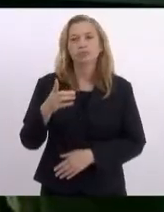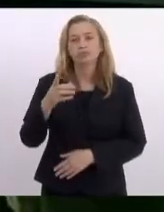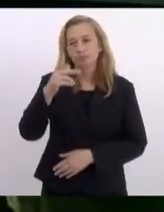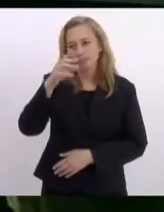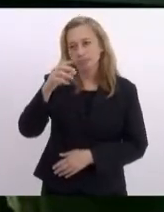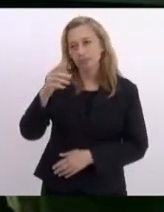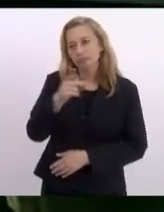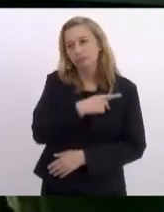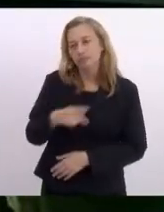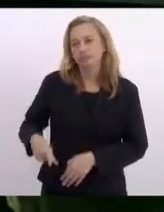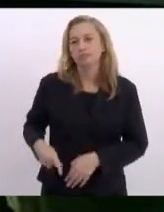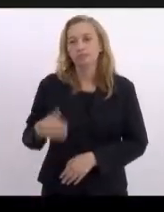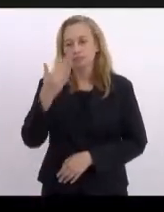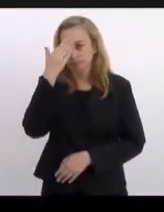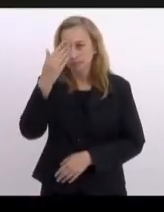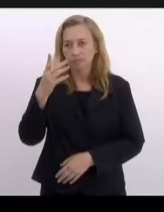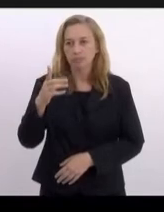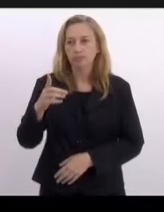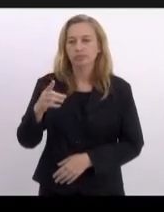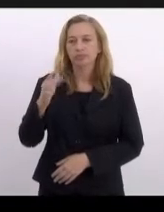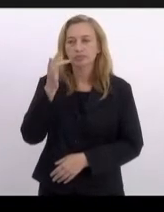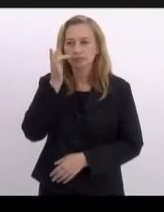presidenta. Obrigada, Flávia. Obrigada, deputada Renata.